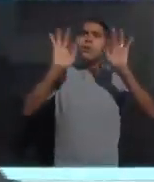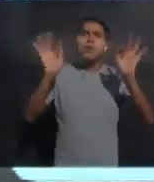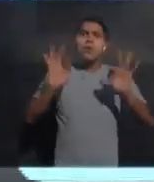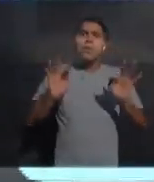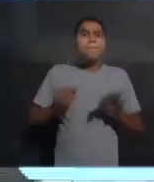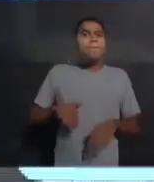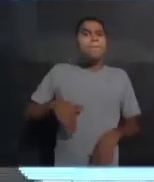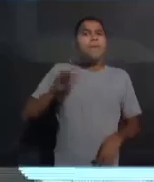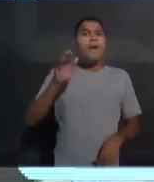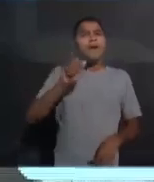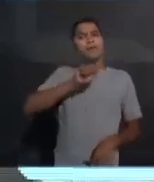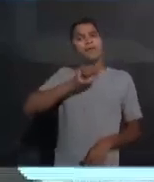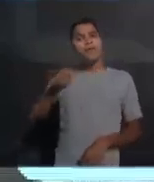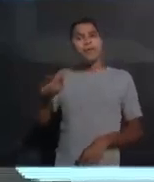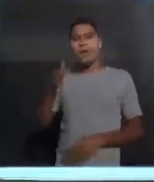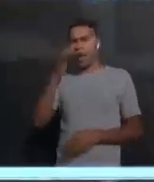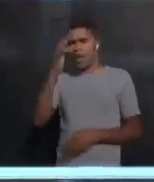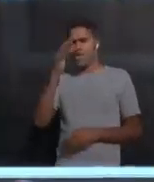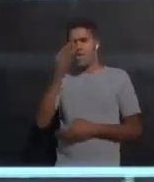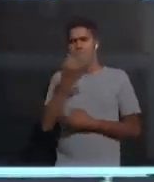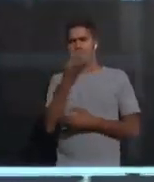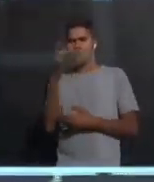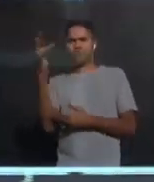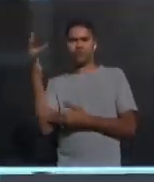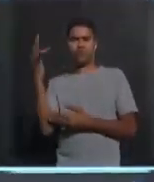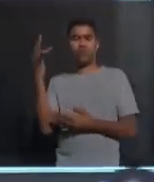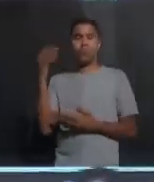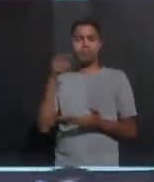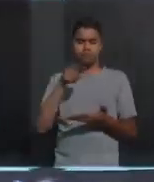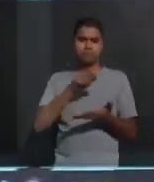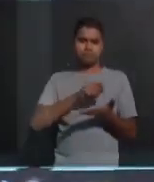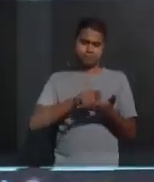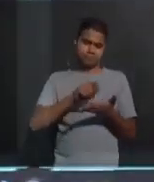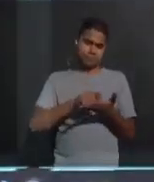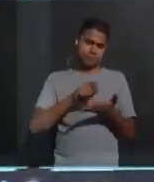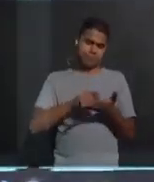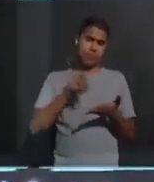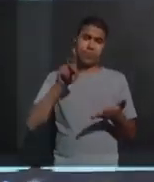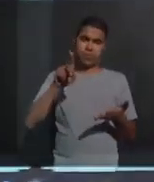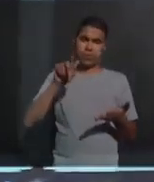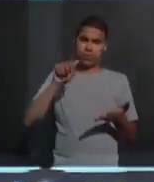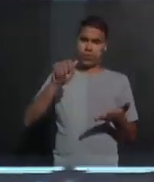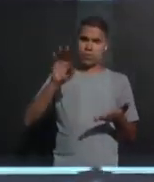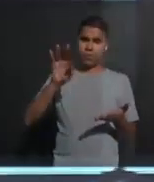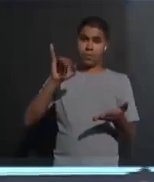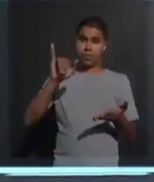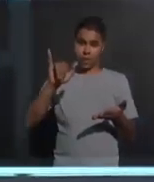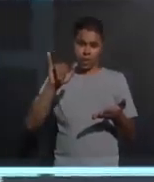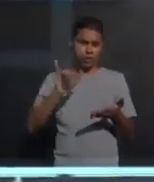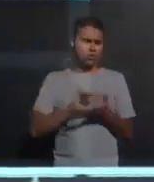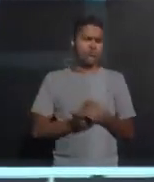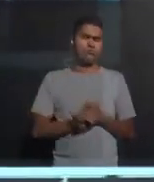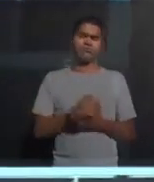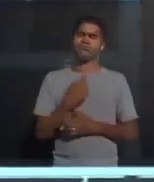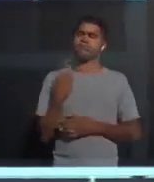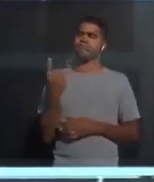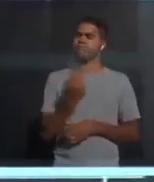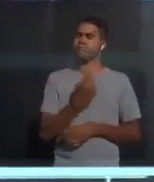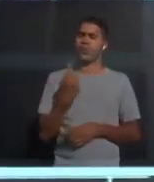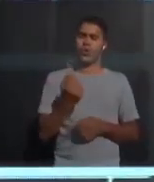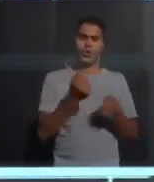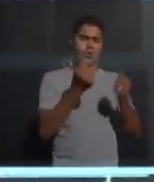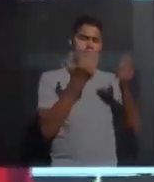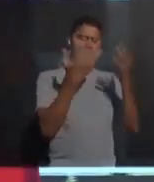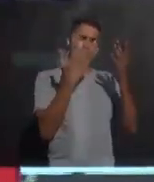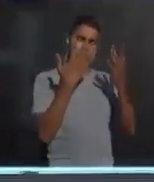que as flores só porque estava escrito as empate já fomos tão abençoados